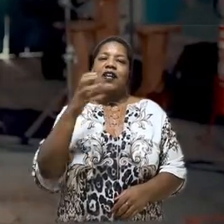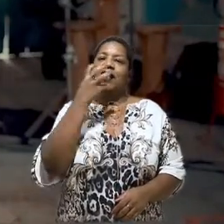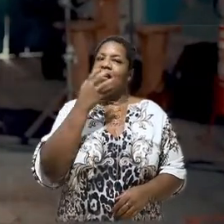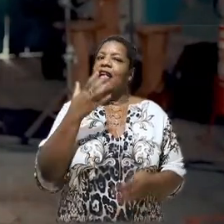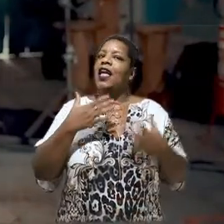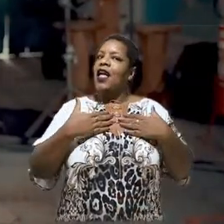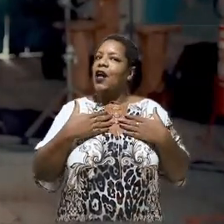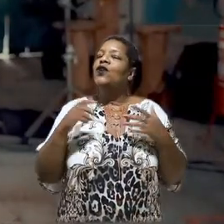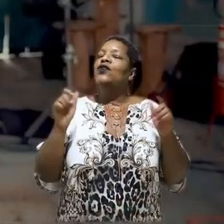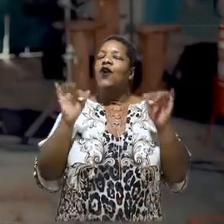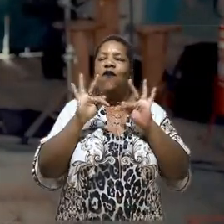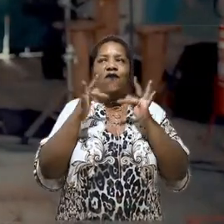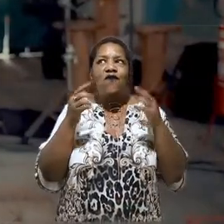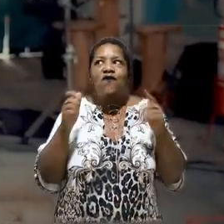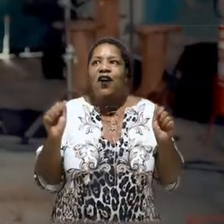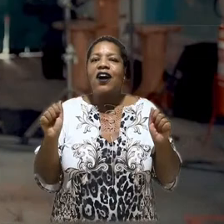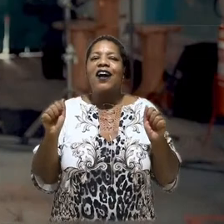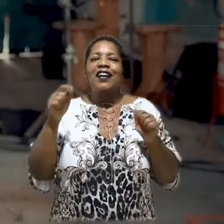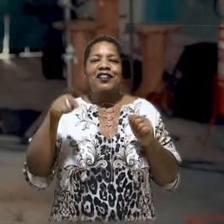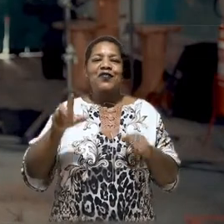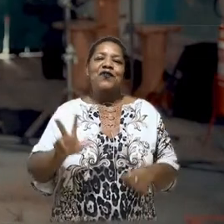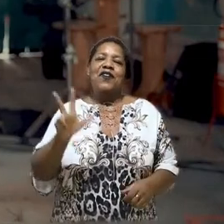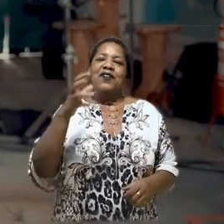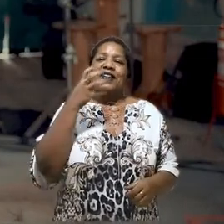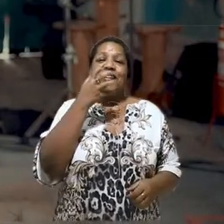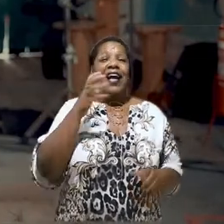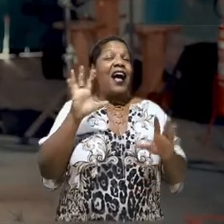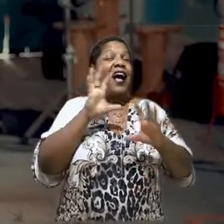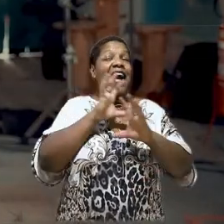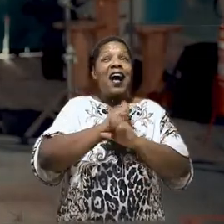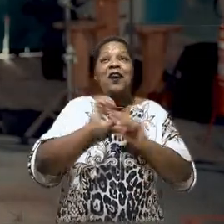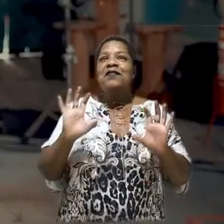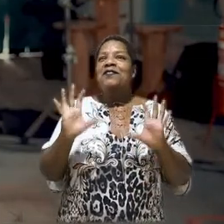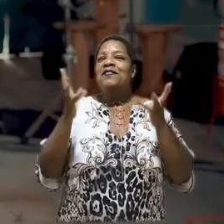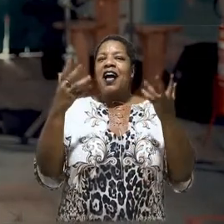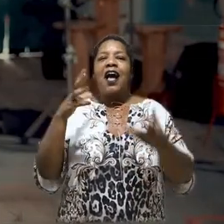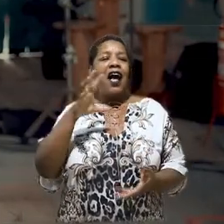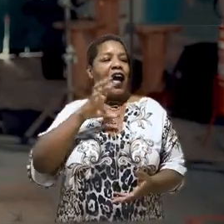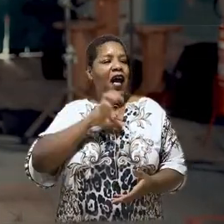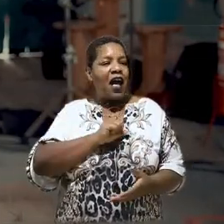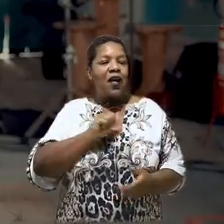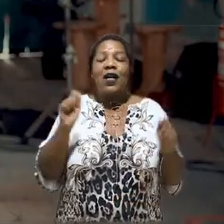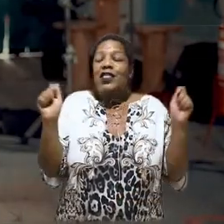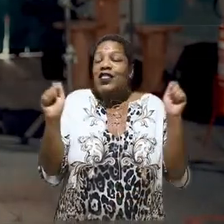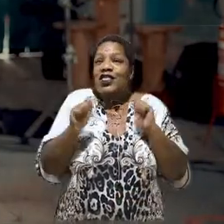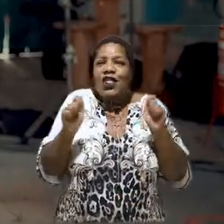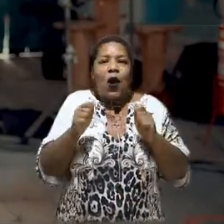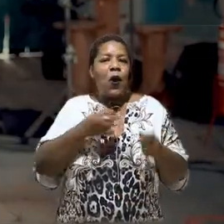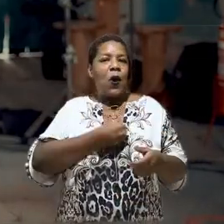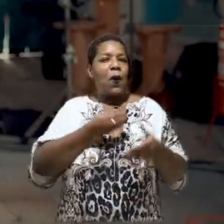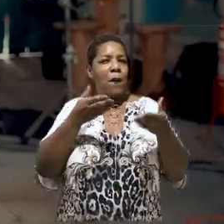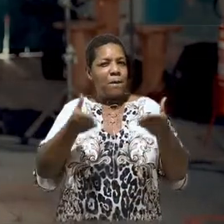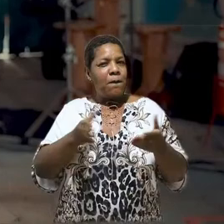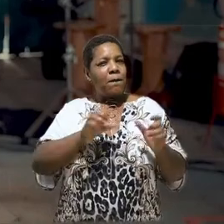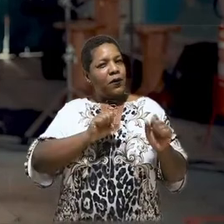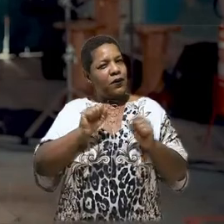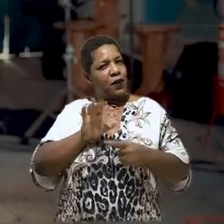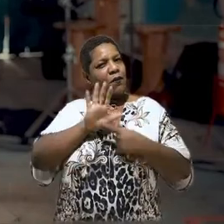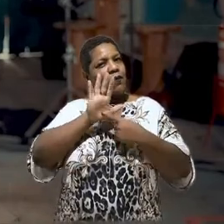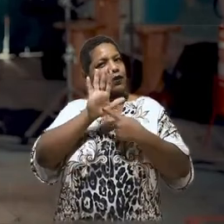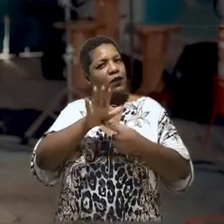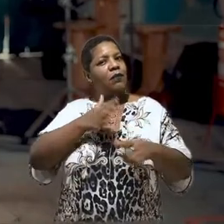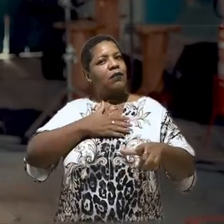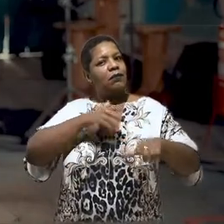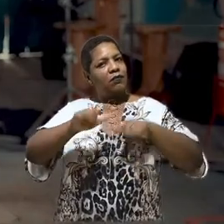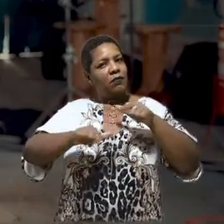assim para mim eu que sou fã de eventos como como ela tá usando eu amo esse festival eu adoro participar que poder isso aqui para